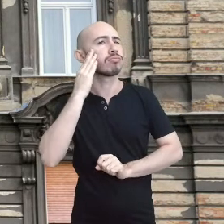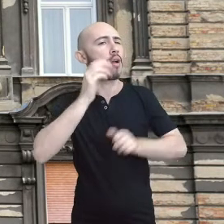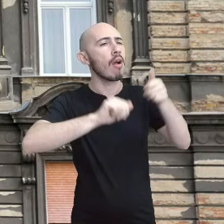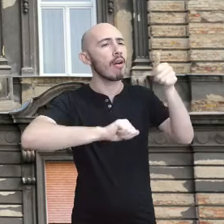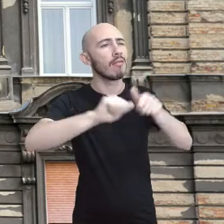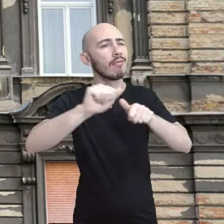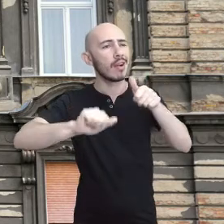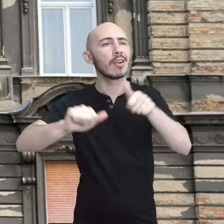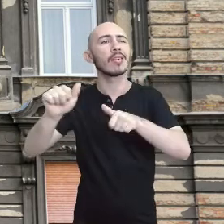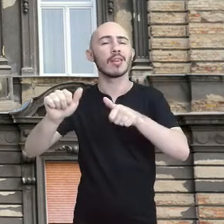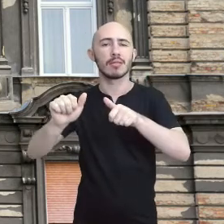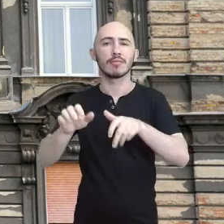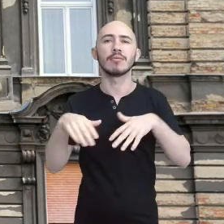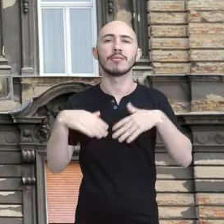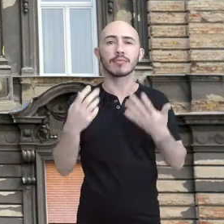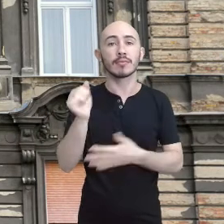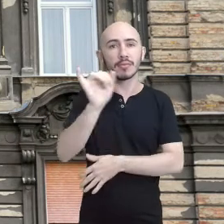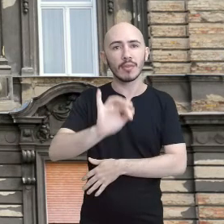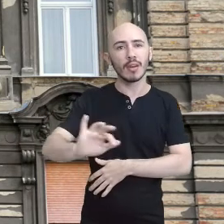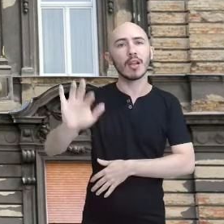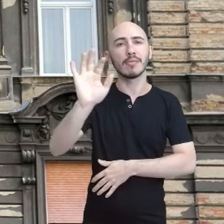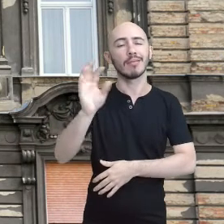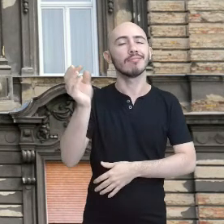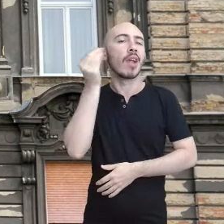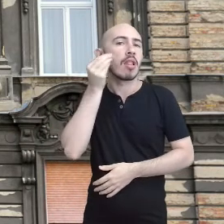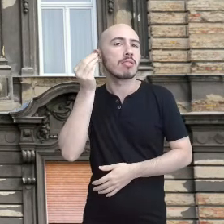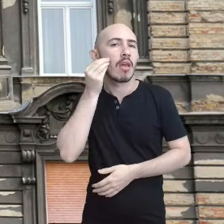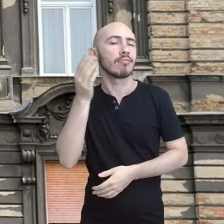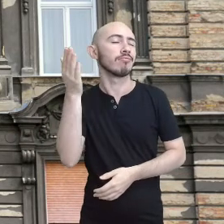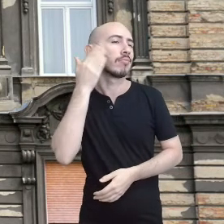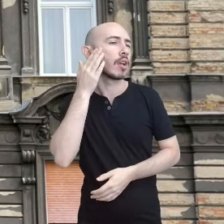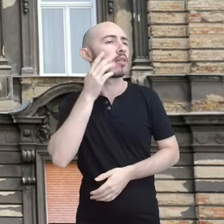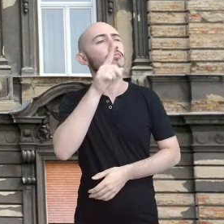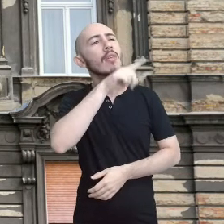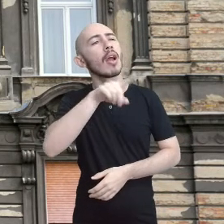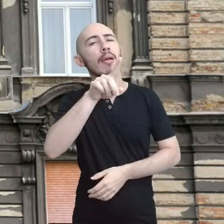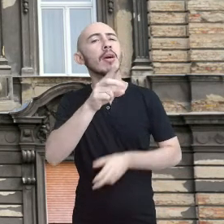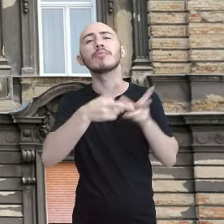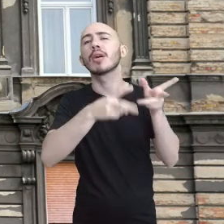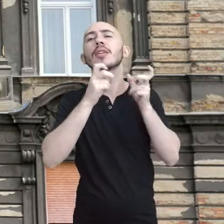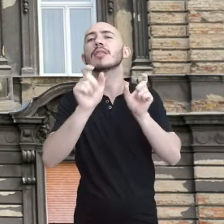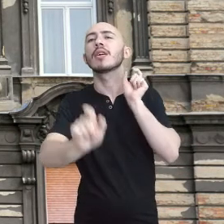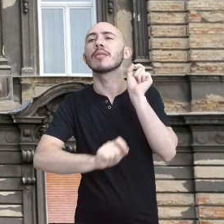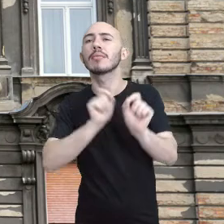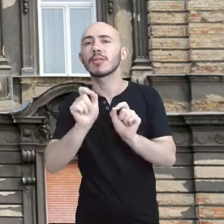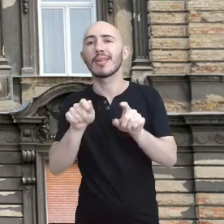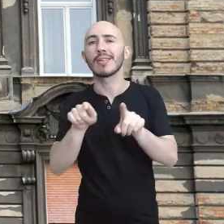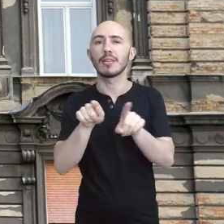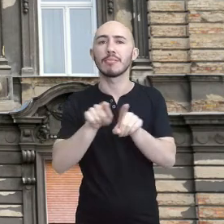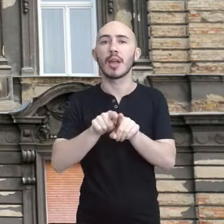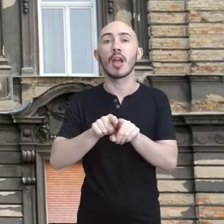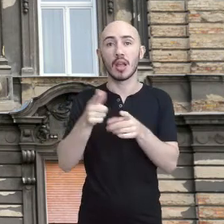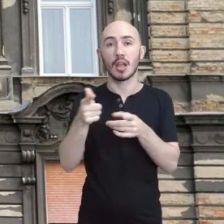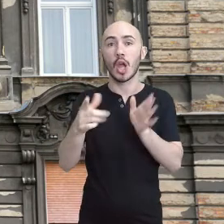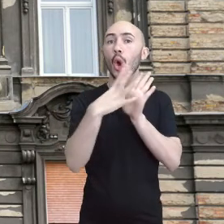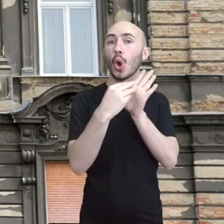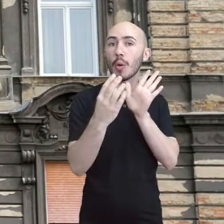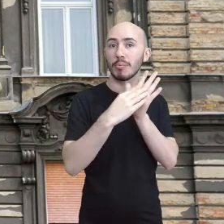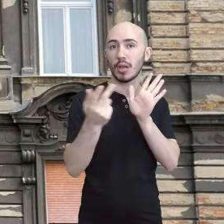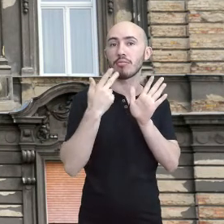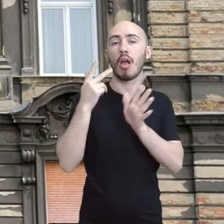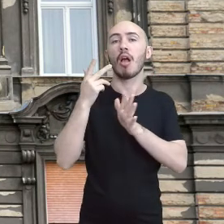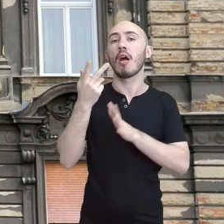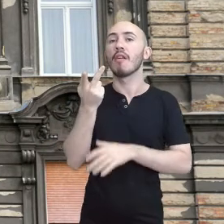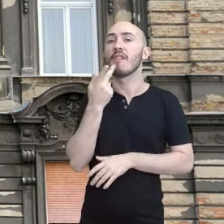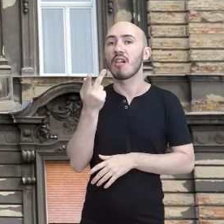as aulas. Interpretem as imagens, por favor. E na medida do possível, repitam tudo que a gente falar aí de inglês, tá certo? Então a